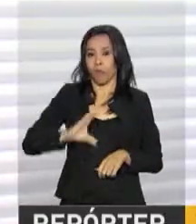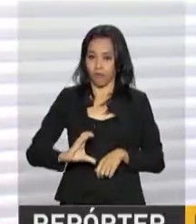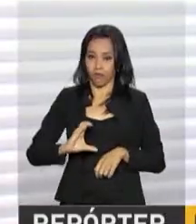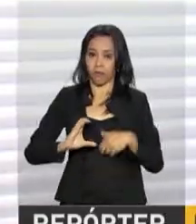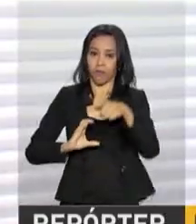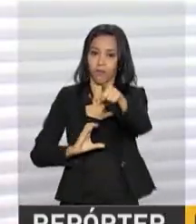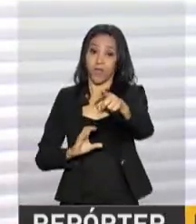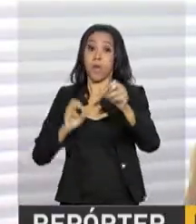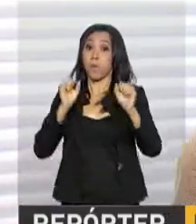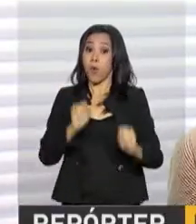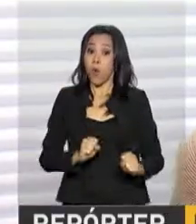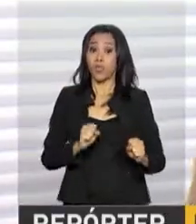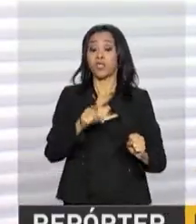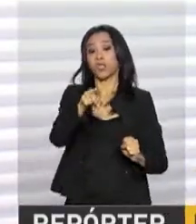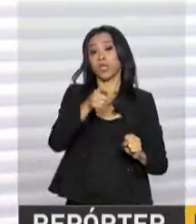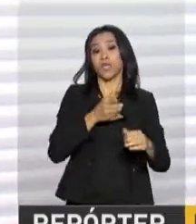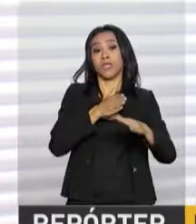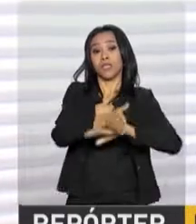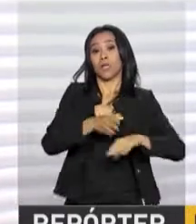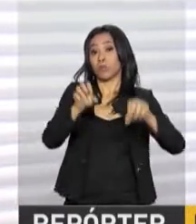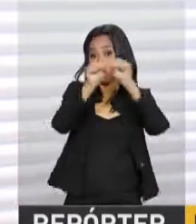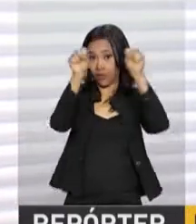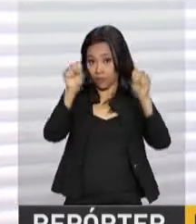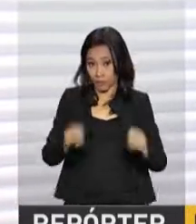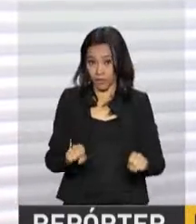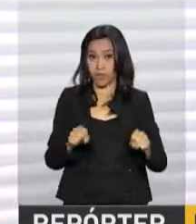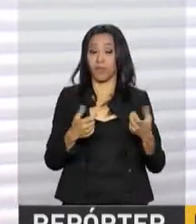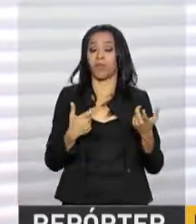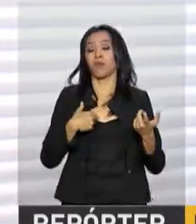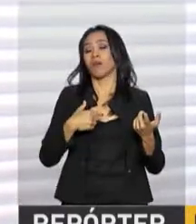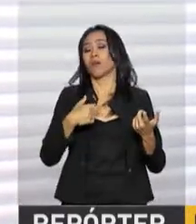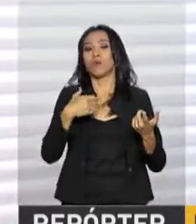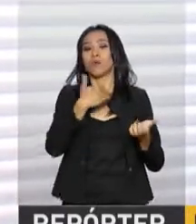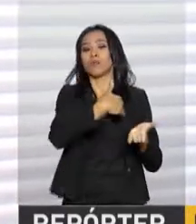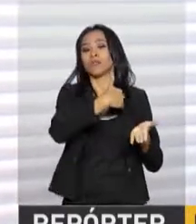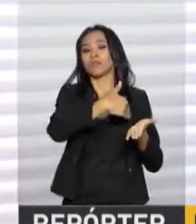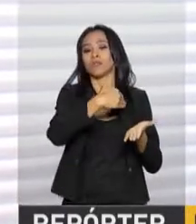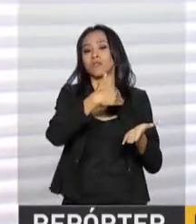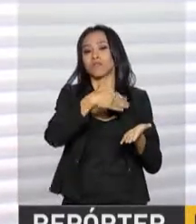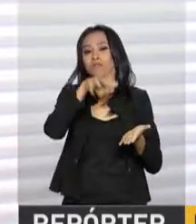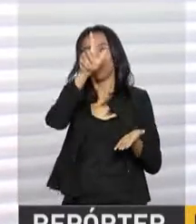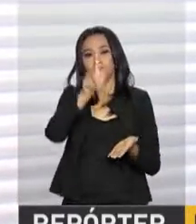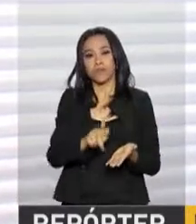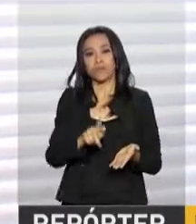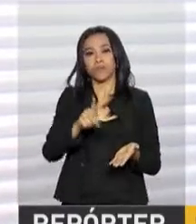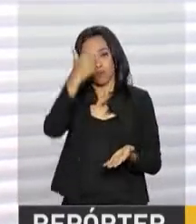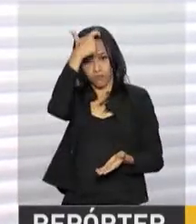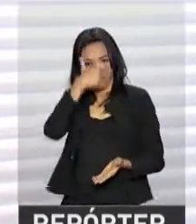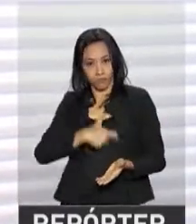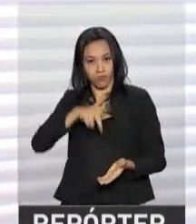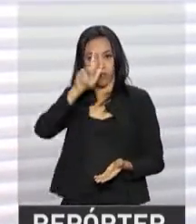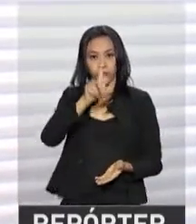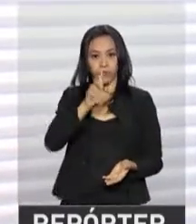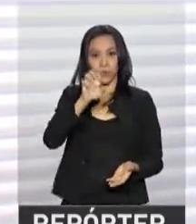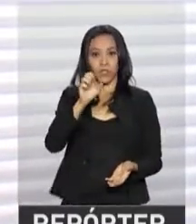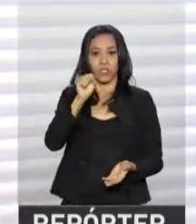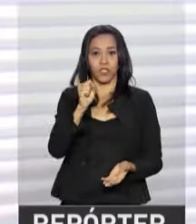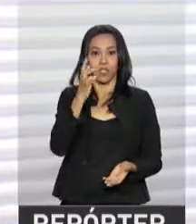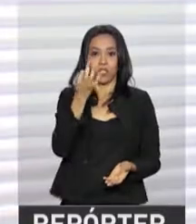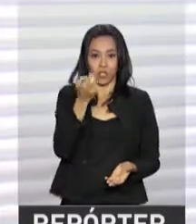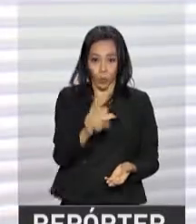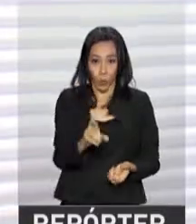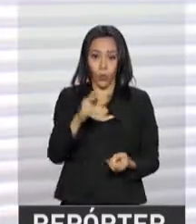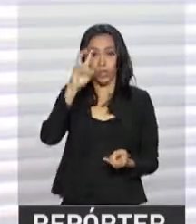solicitar via simec os gestores estaduais e os diretores de escolas estaduais que